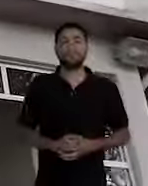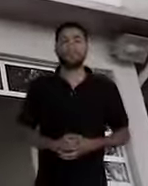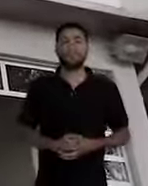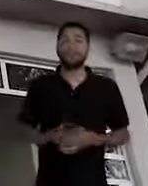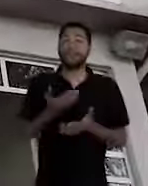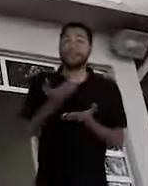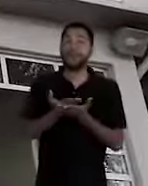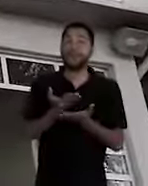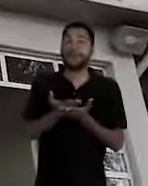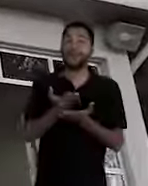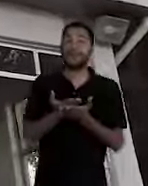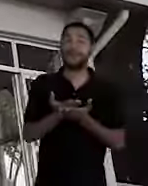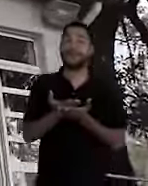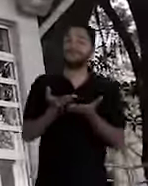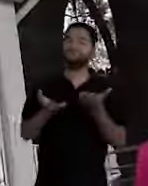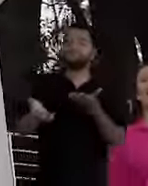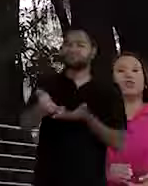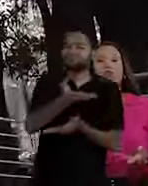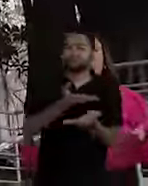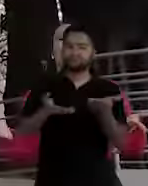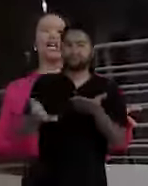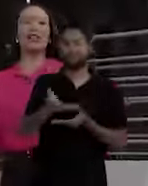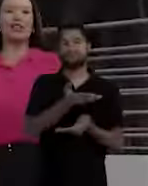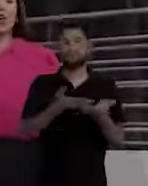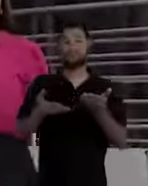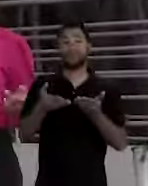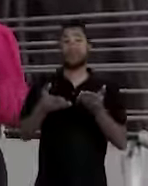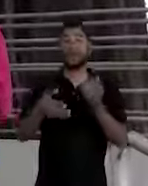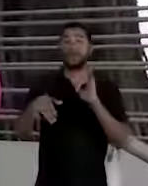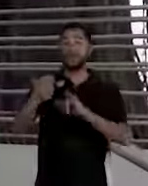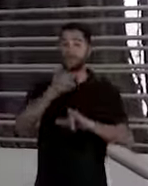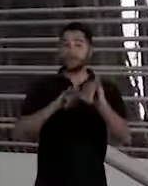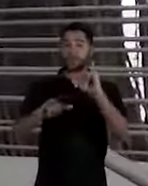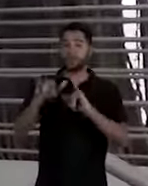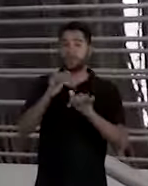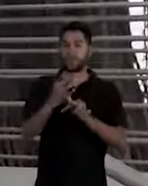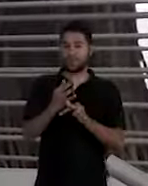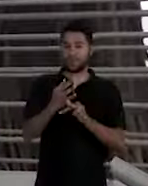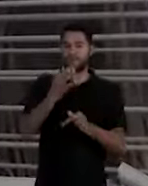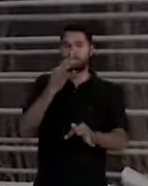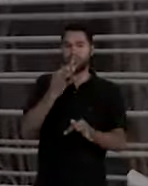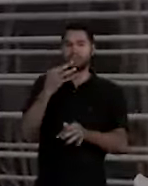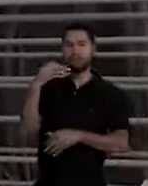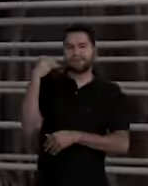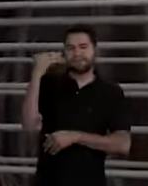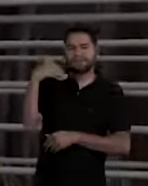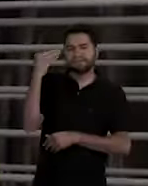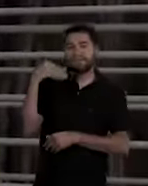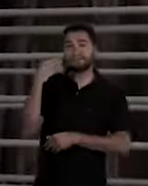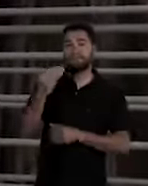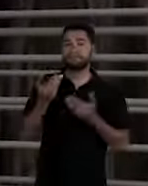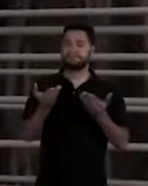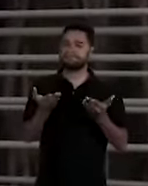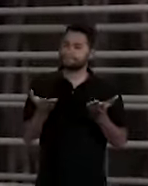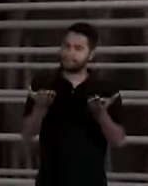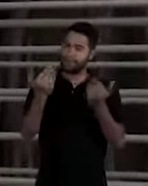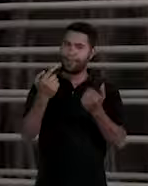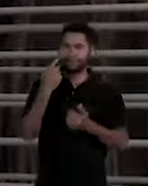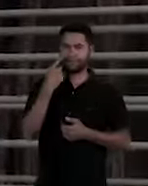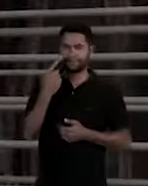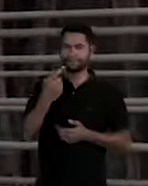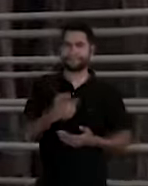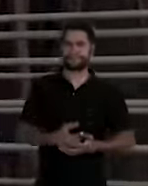uma aula interativa no Laboratório de Física Experimental. Então, venha